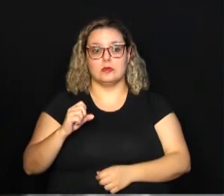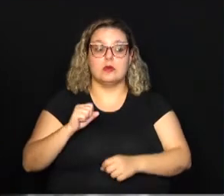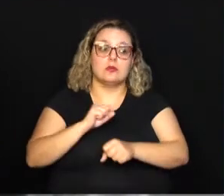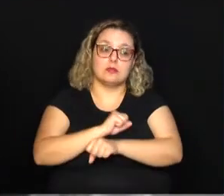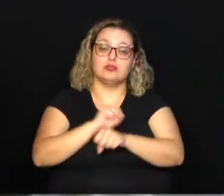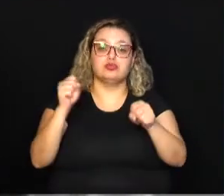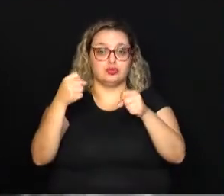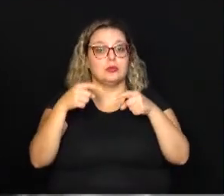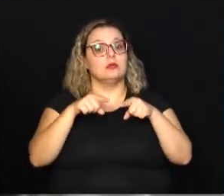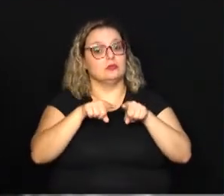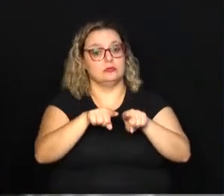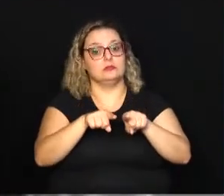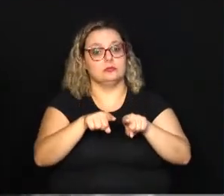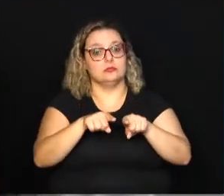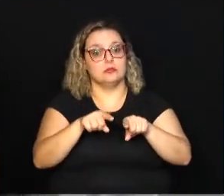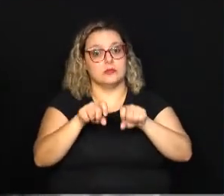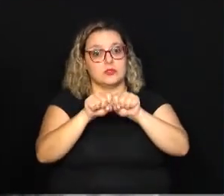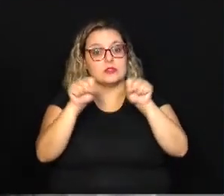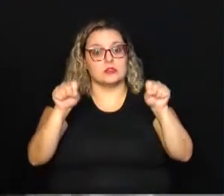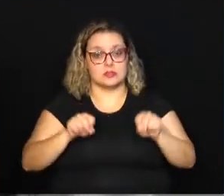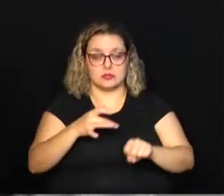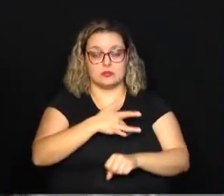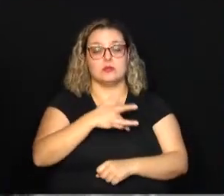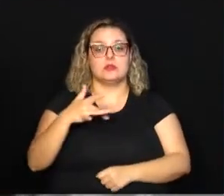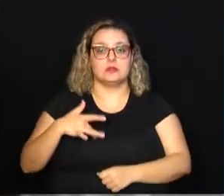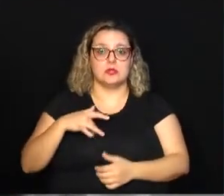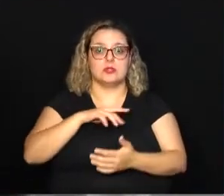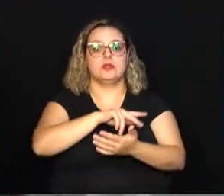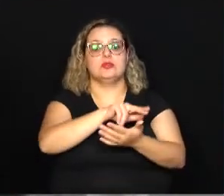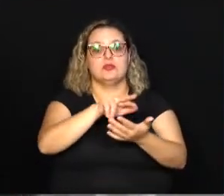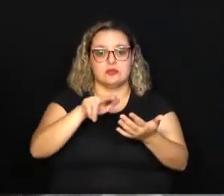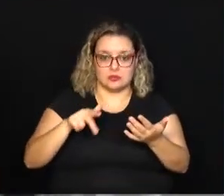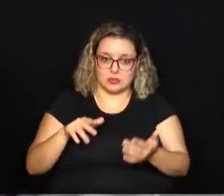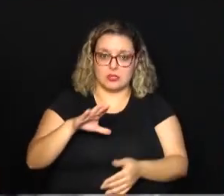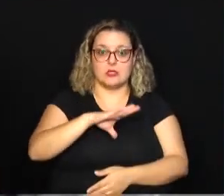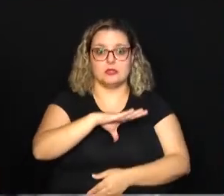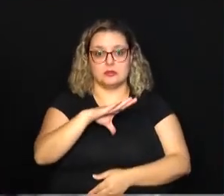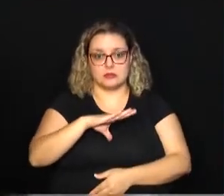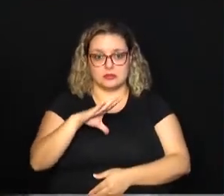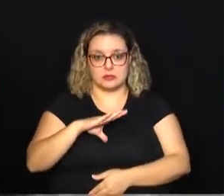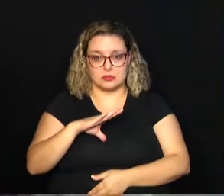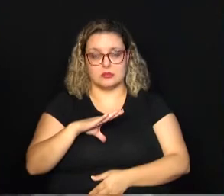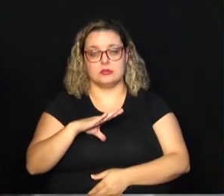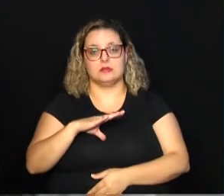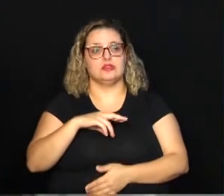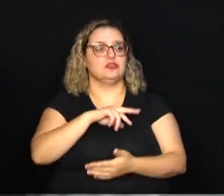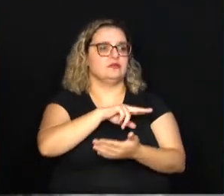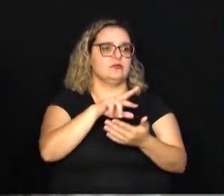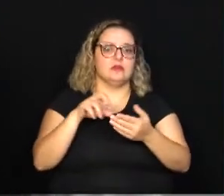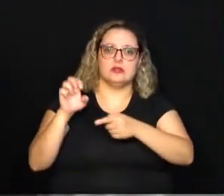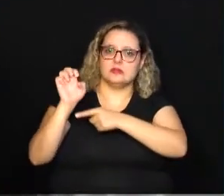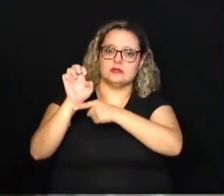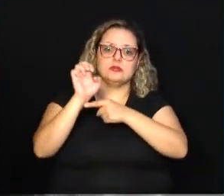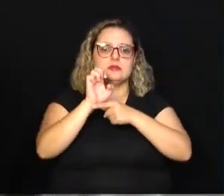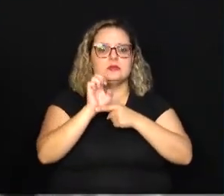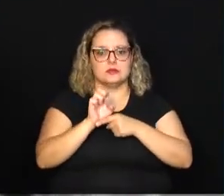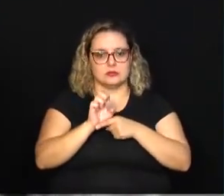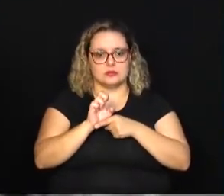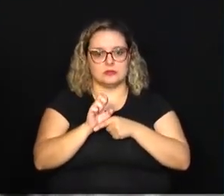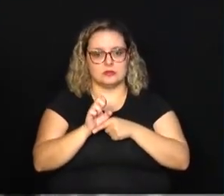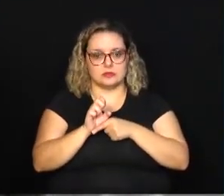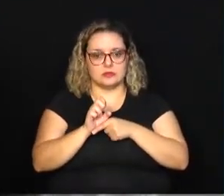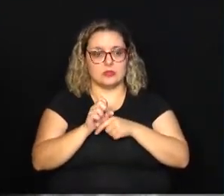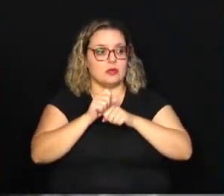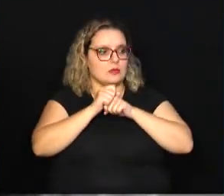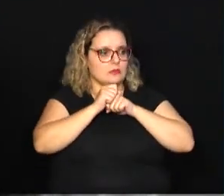simultâneo das redes de saúde de várias cidades, de vários estados diferentes, a disseminação de